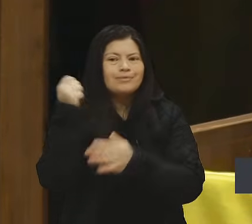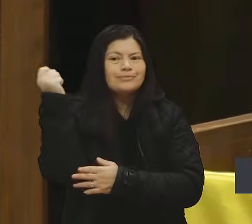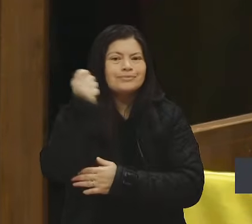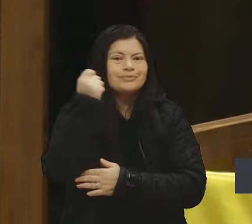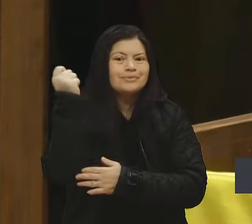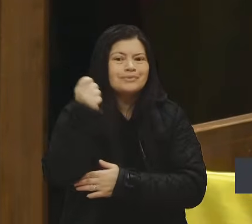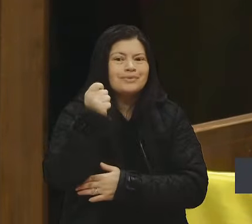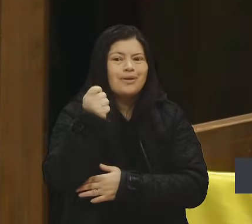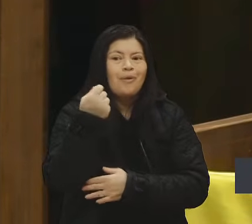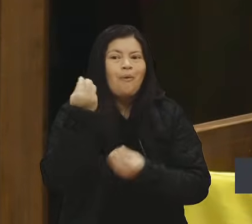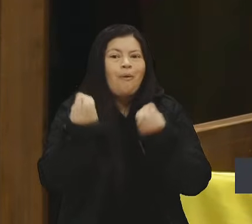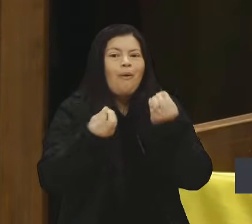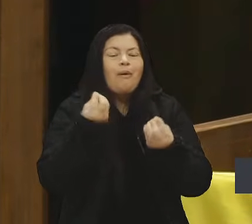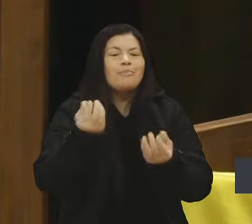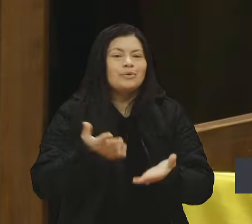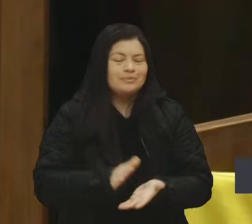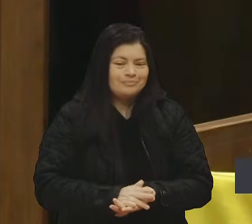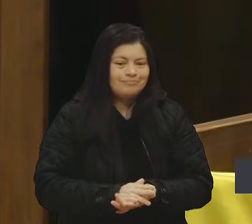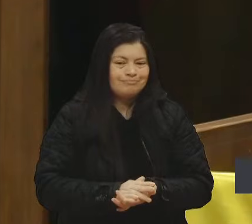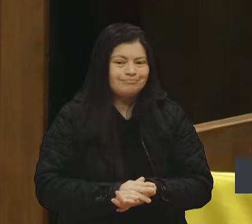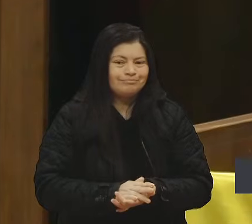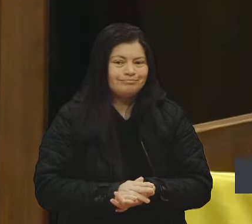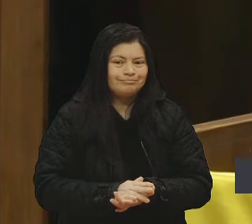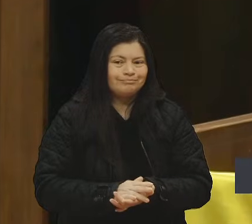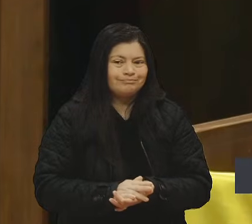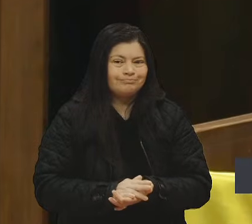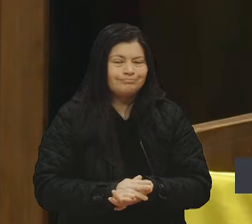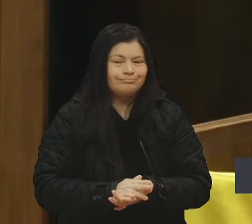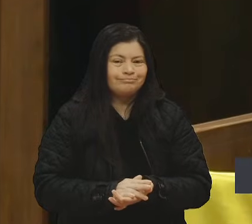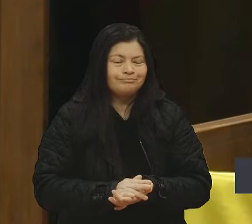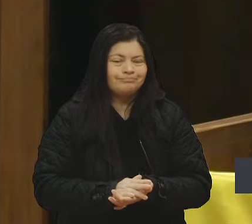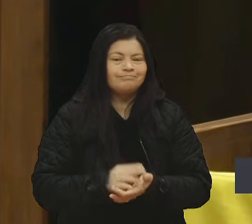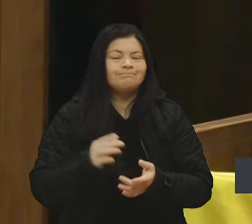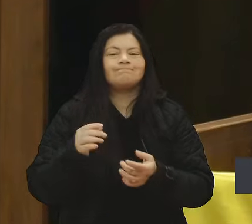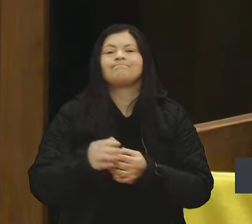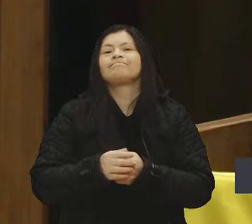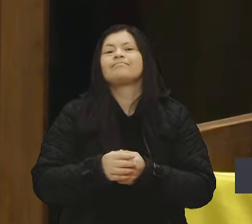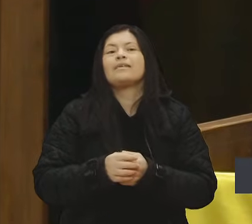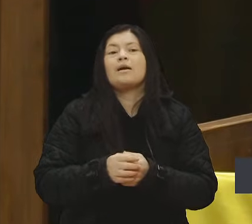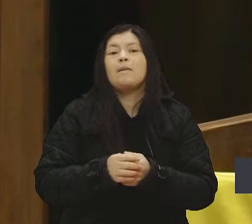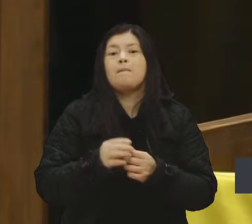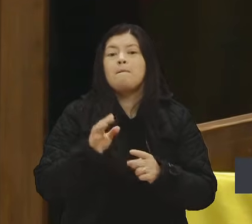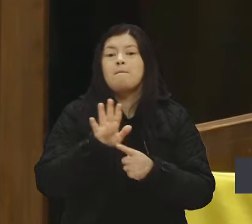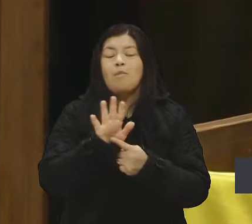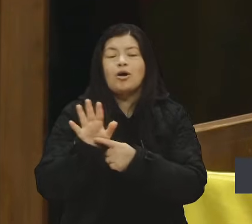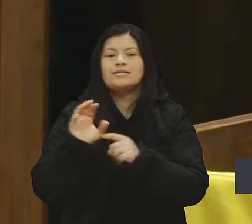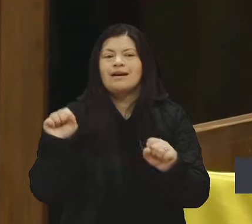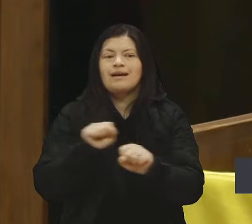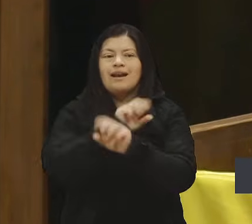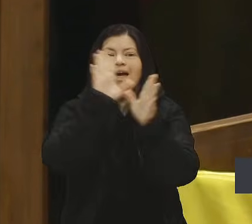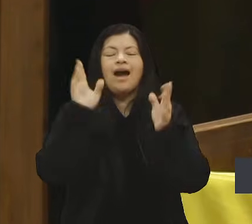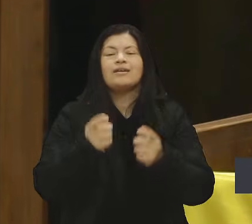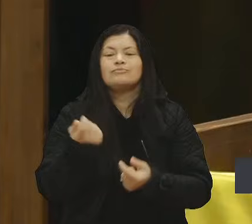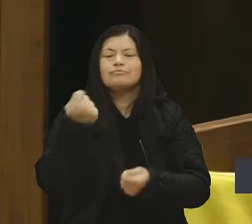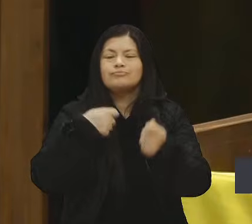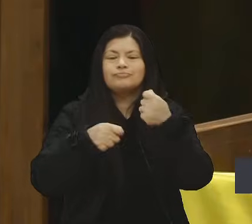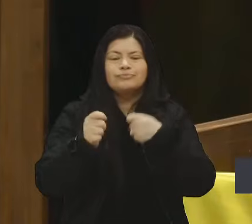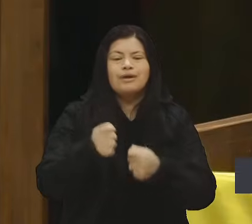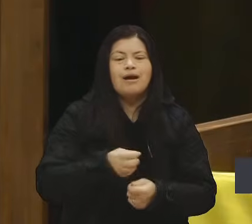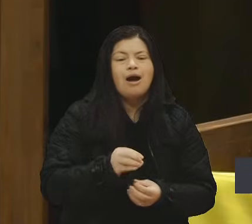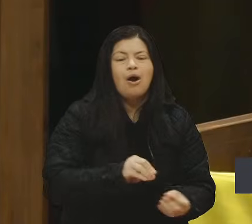se quer concorrer com isso, deixa bem claro, o interesse é dar lucro para